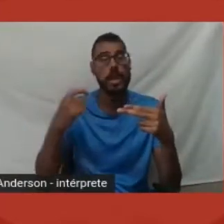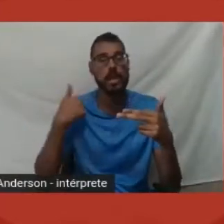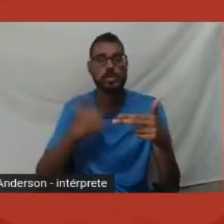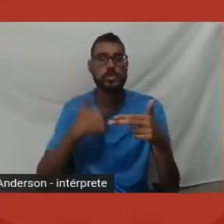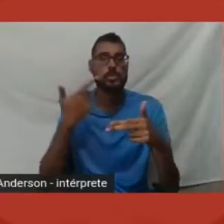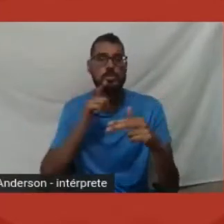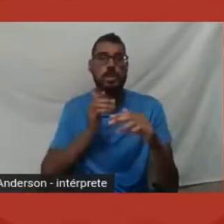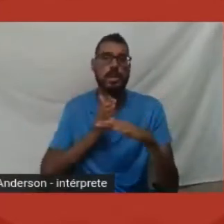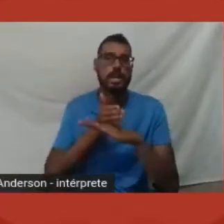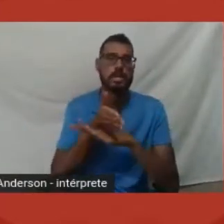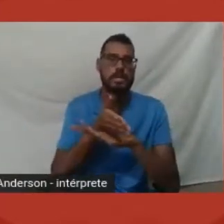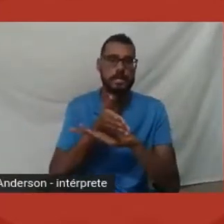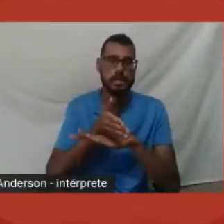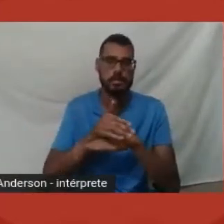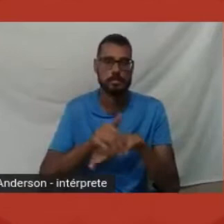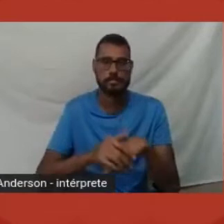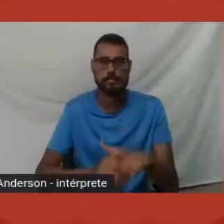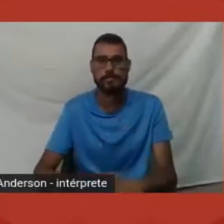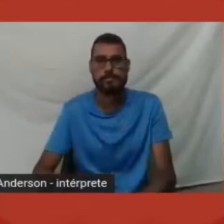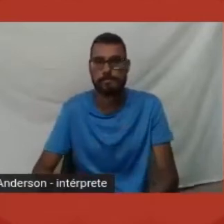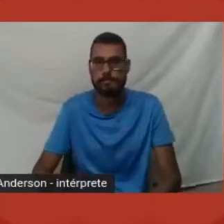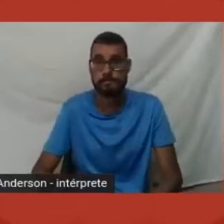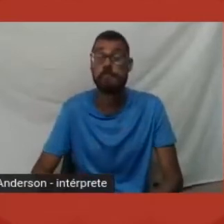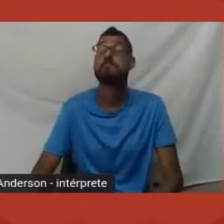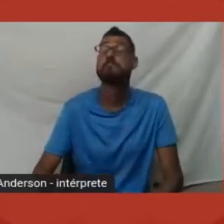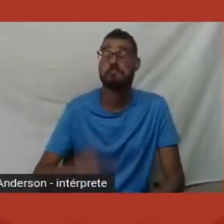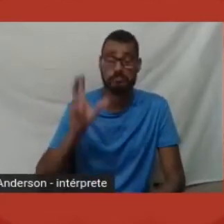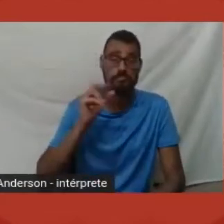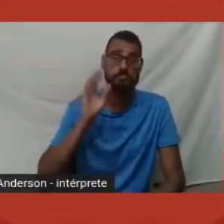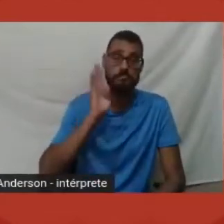Jamboard, tá? Ah, legal.